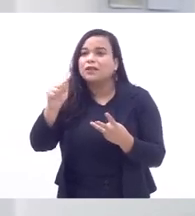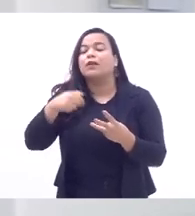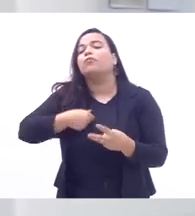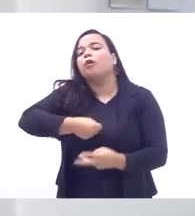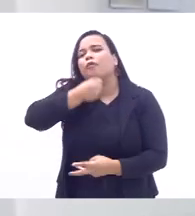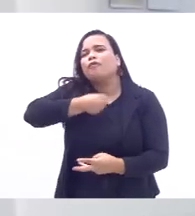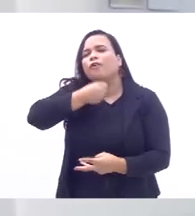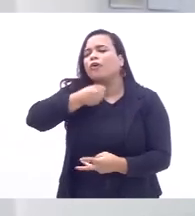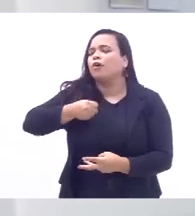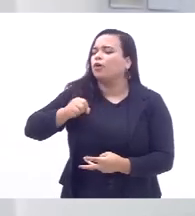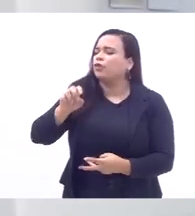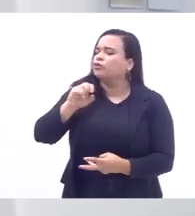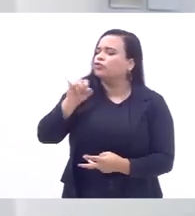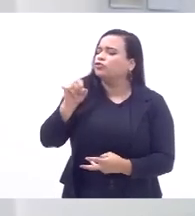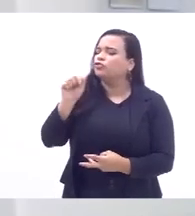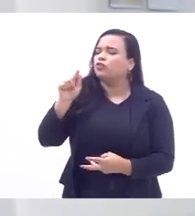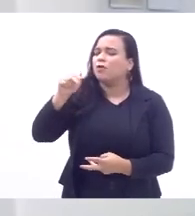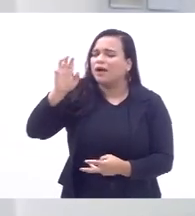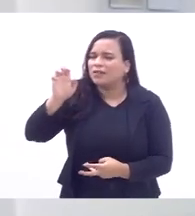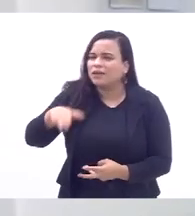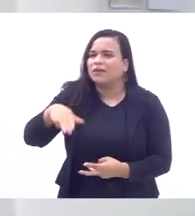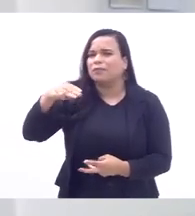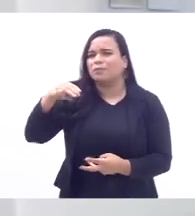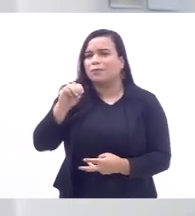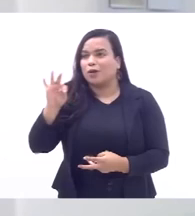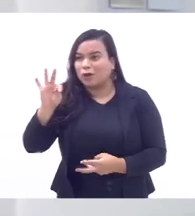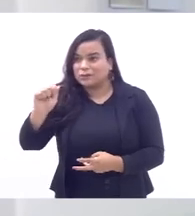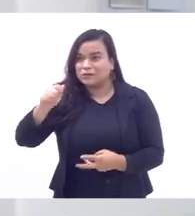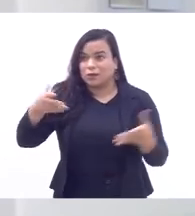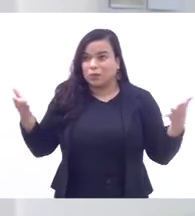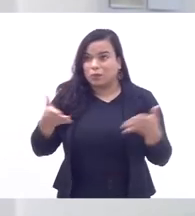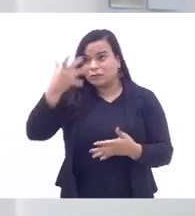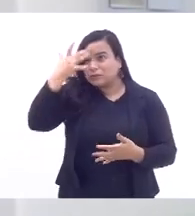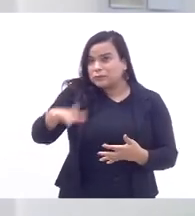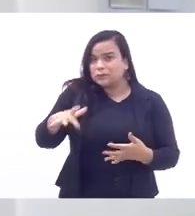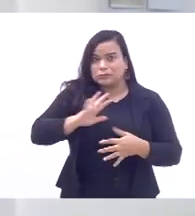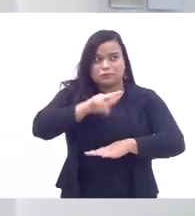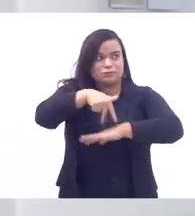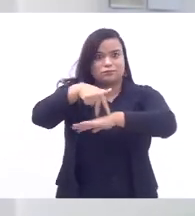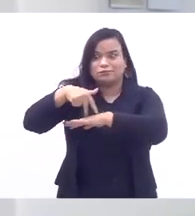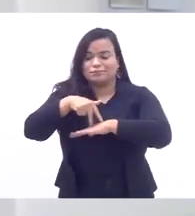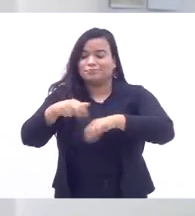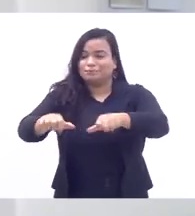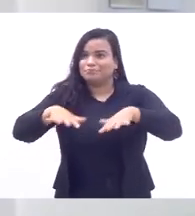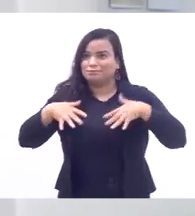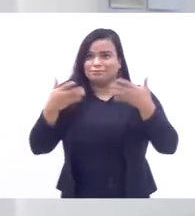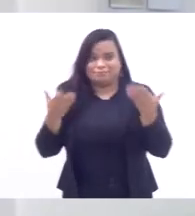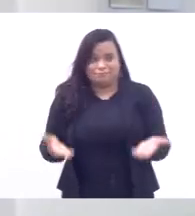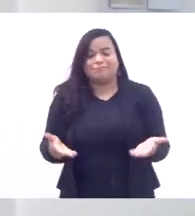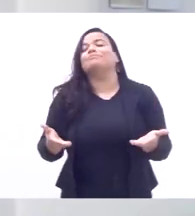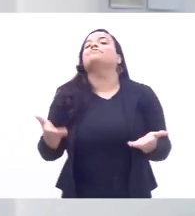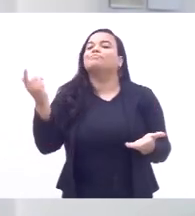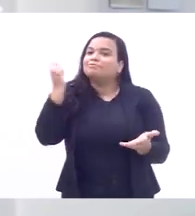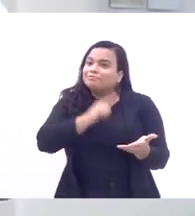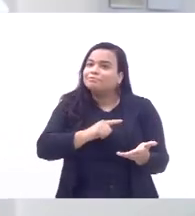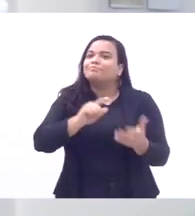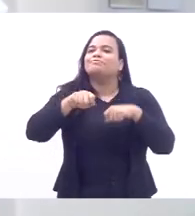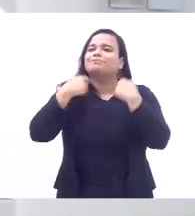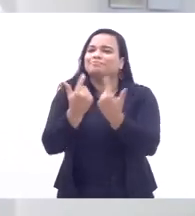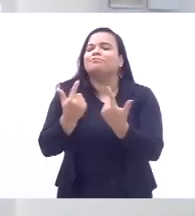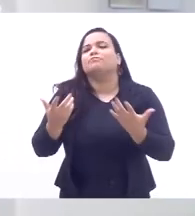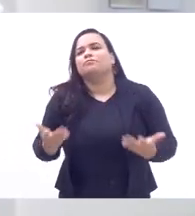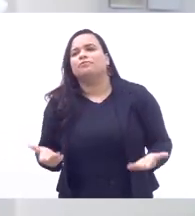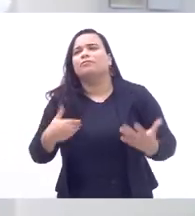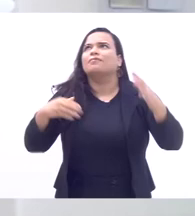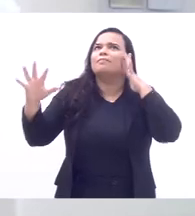E hoje eu não imaginava que nós iríamos chegar aqui. Então eu faço essa reflexão e eu acho que a gente tem muita. A gente está